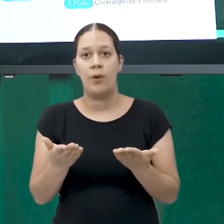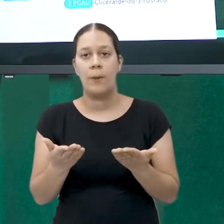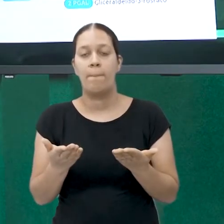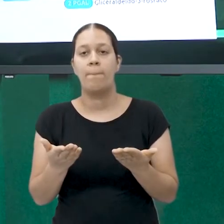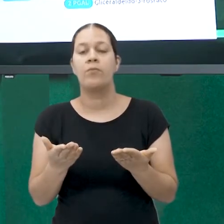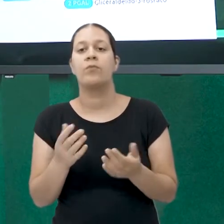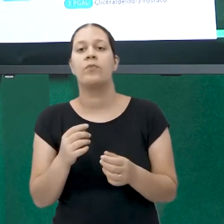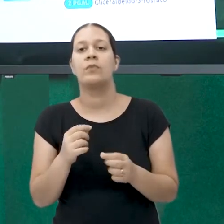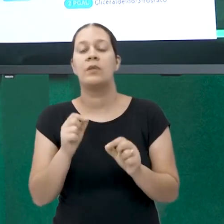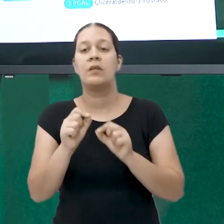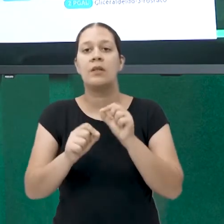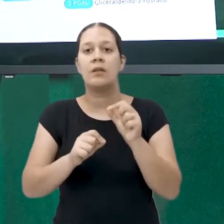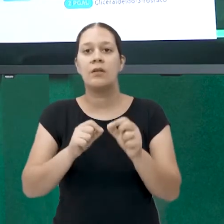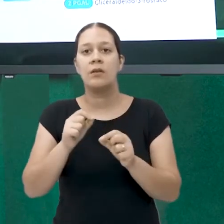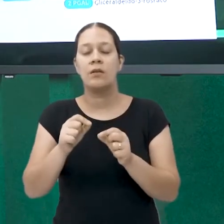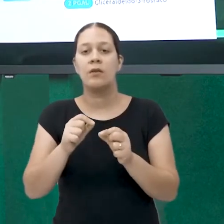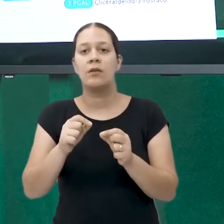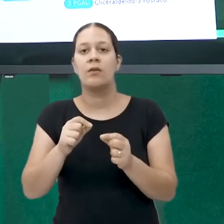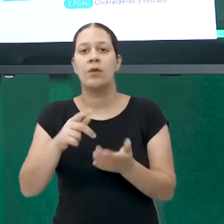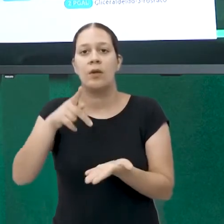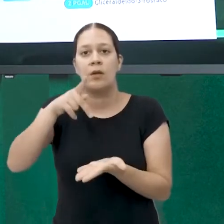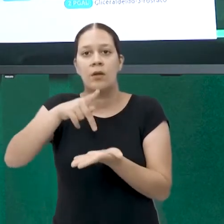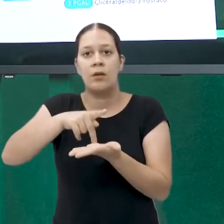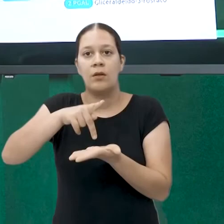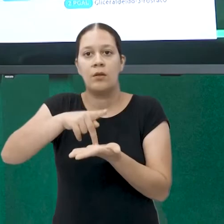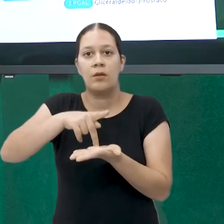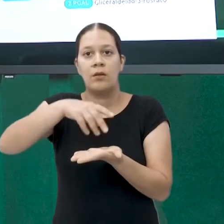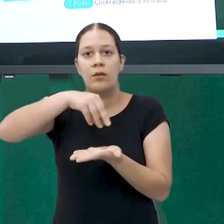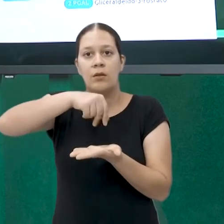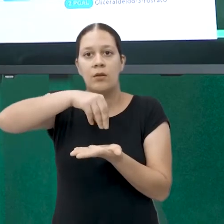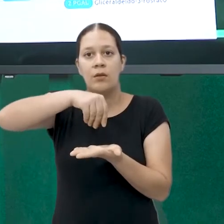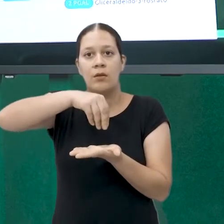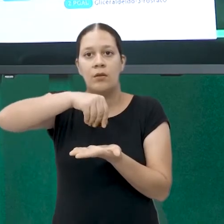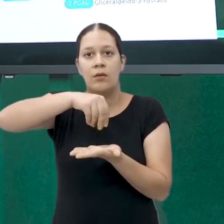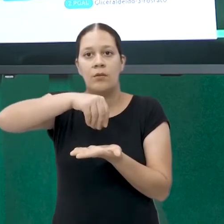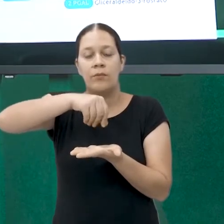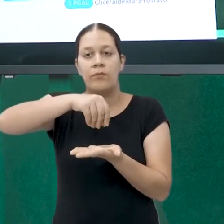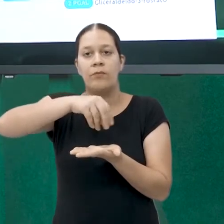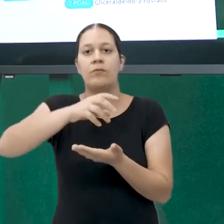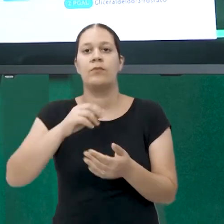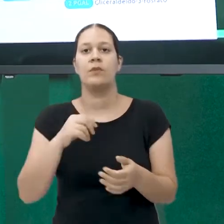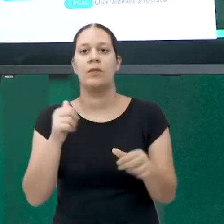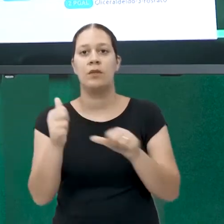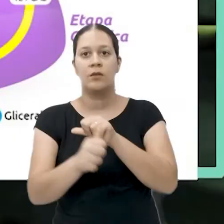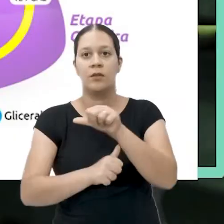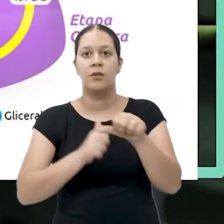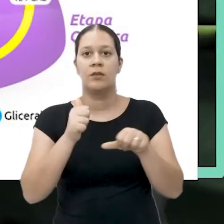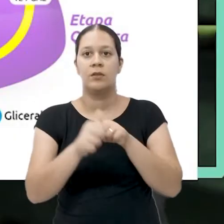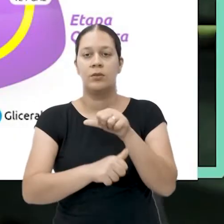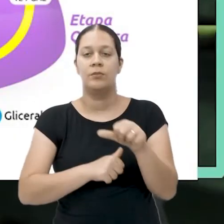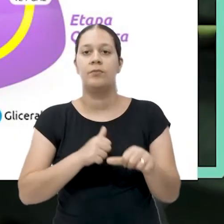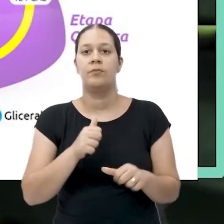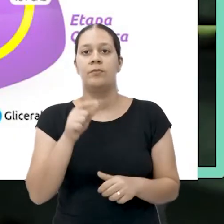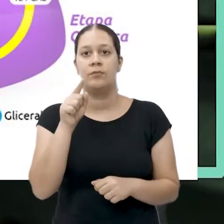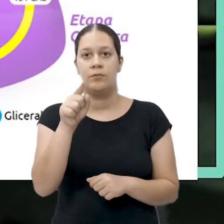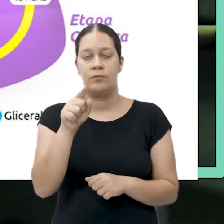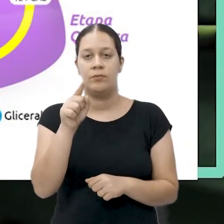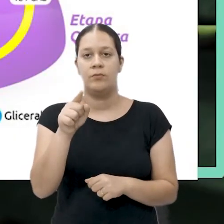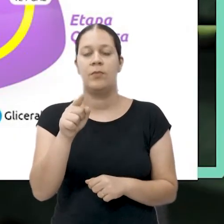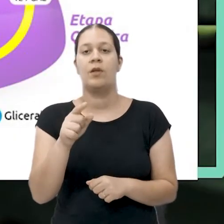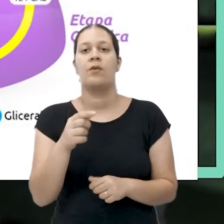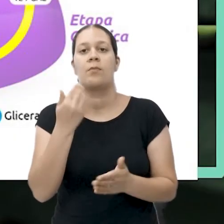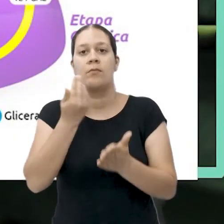ADP, adenosina difosfato, que vai se transformar em trifosfato. Ou seja,